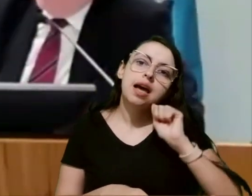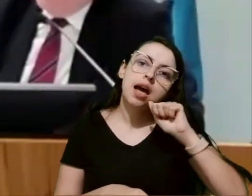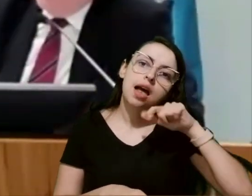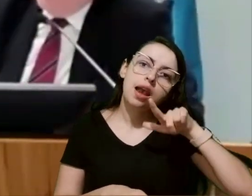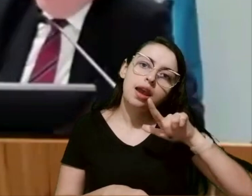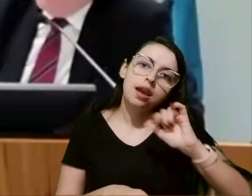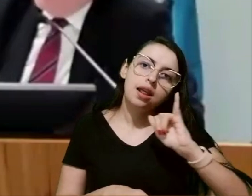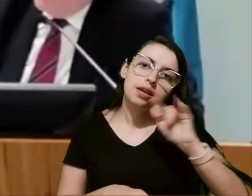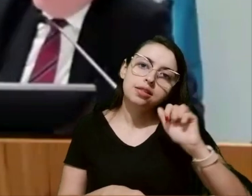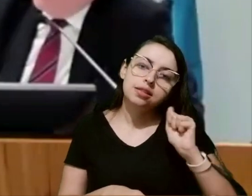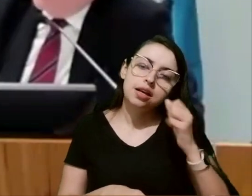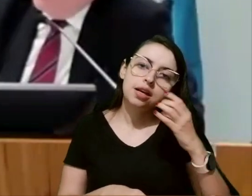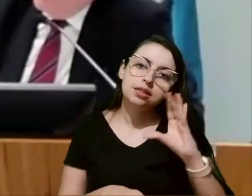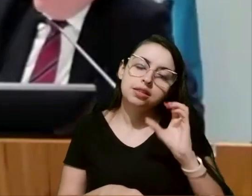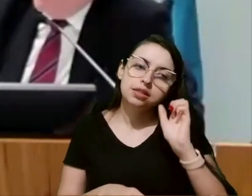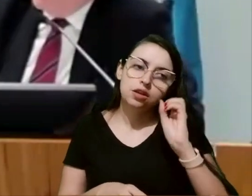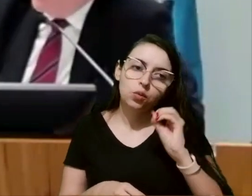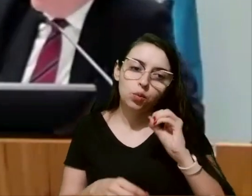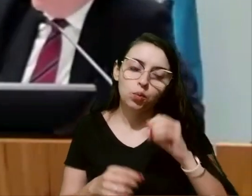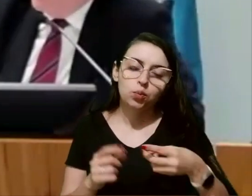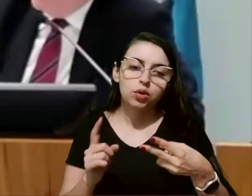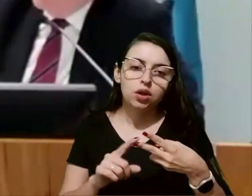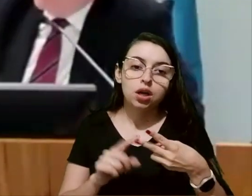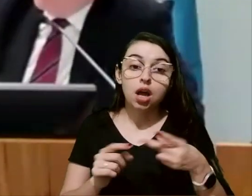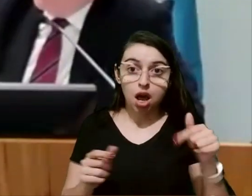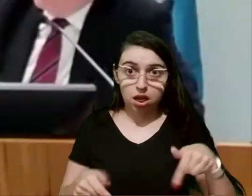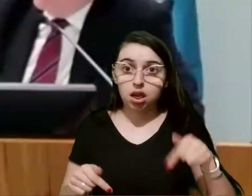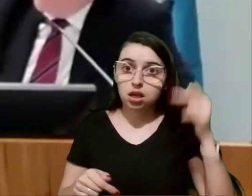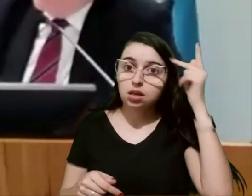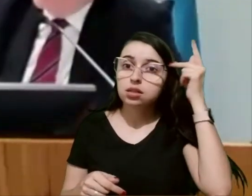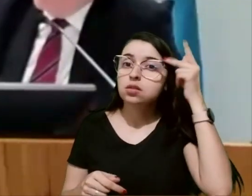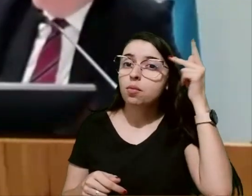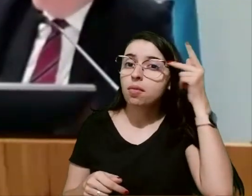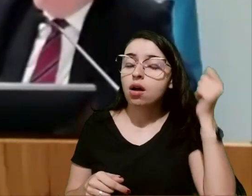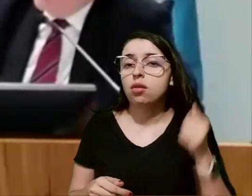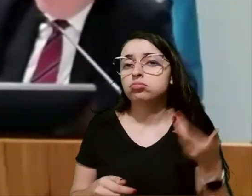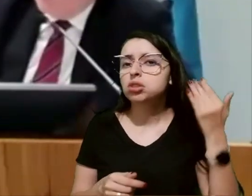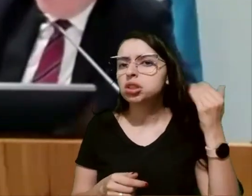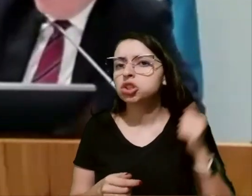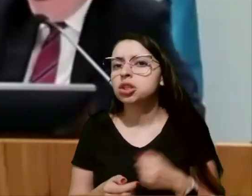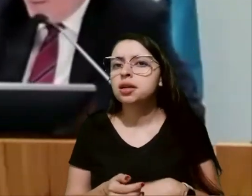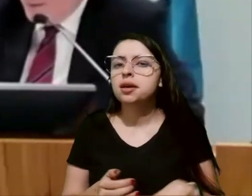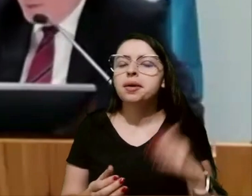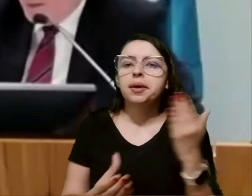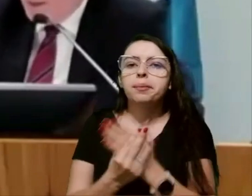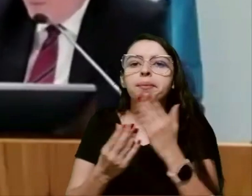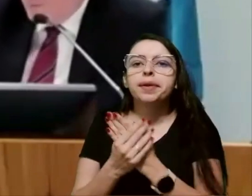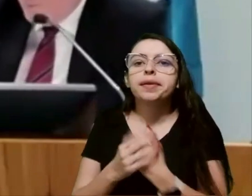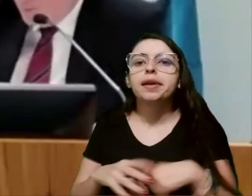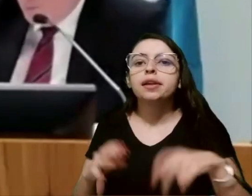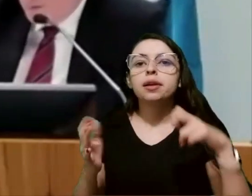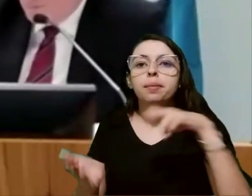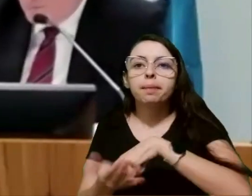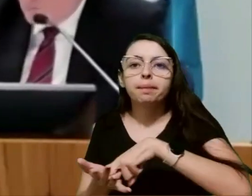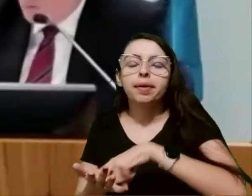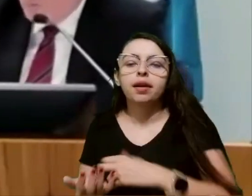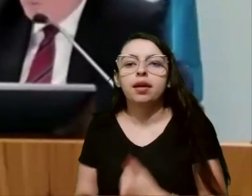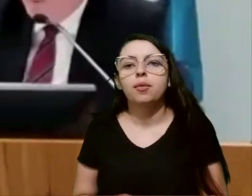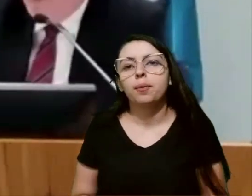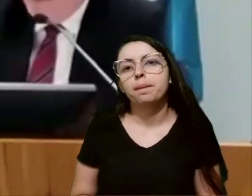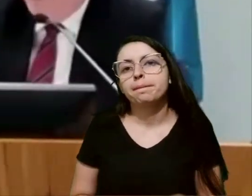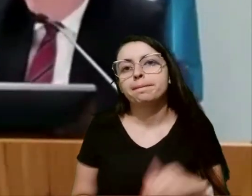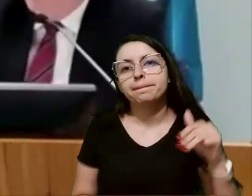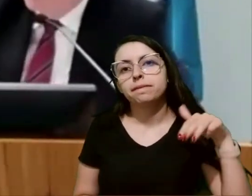gostaria de pôr a debate, para reflexão, nós aqui tivemos em São Paulo, até algum tempo atrás, em matéria penal, e me perdoe,